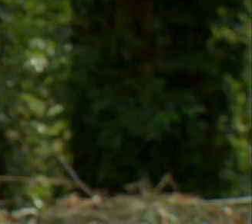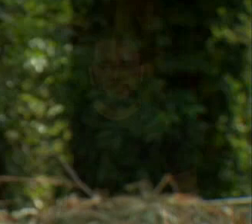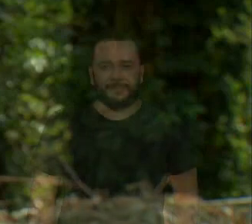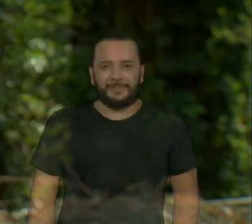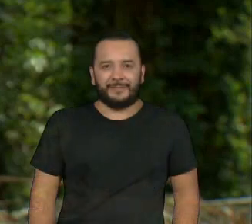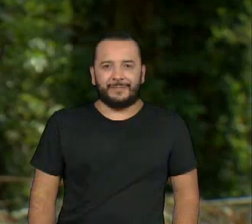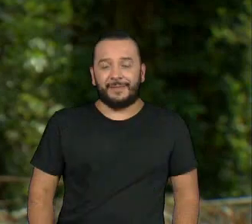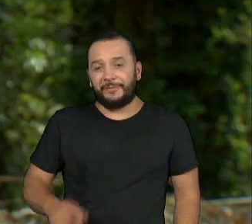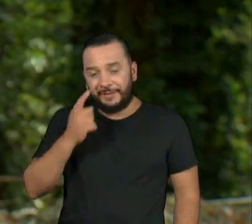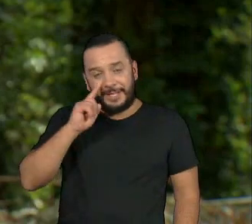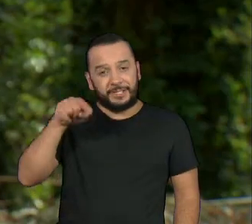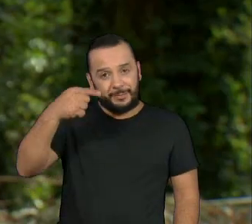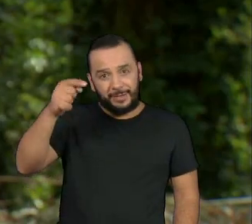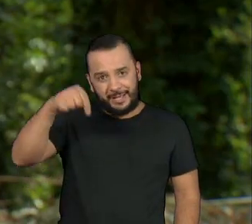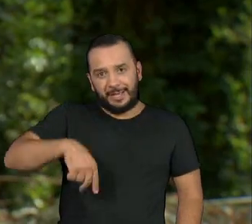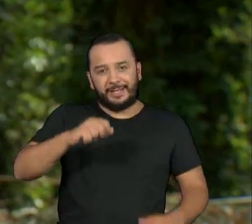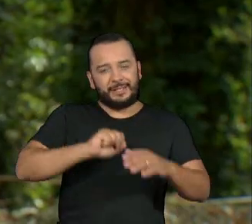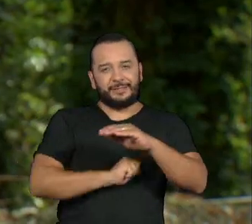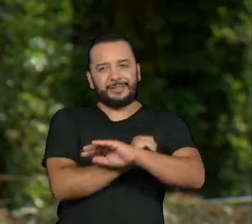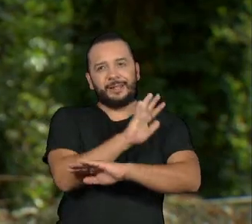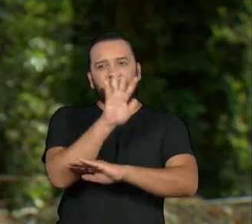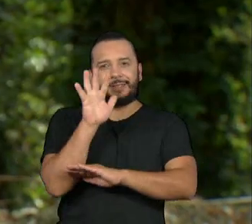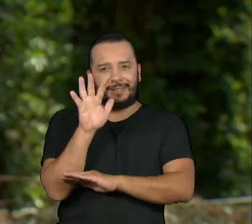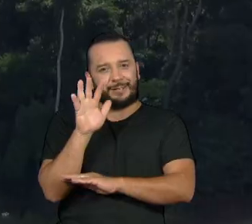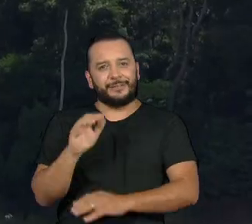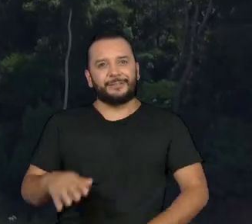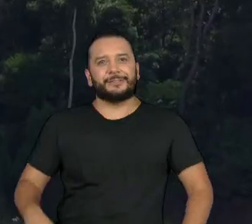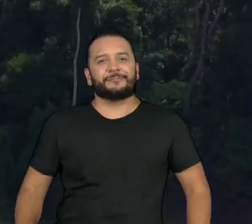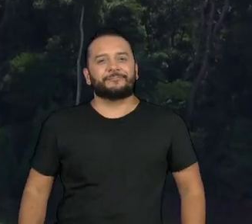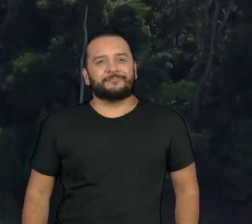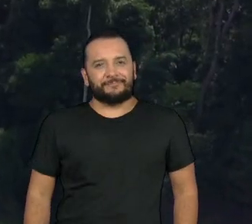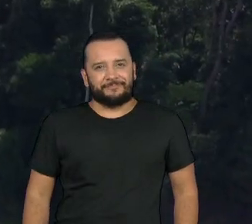E veja a seguir aqui no Repórter Eco.